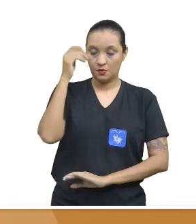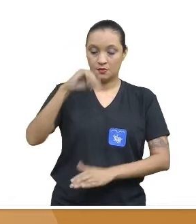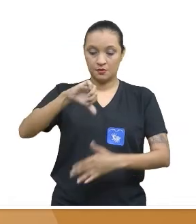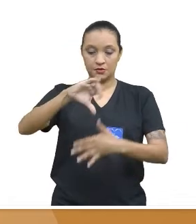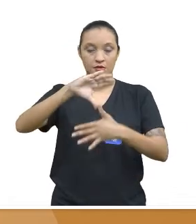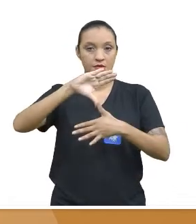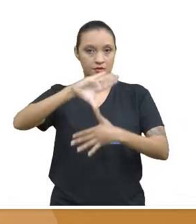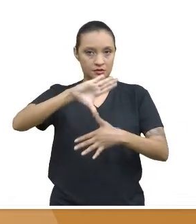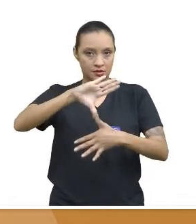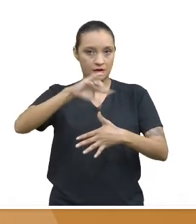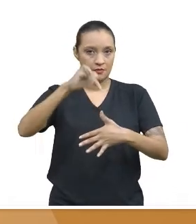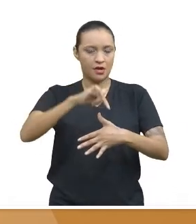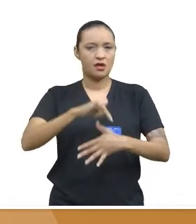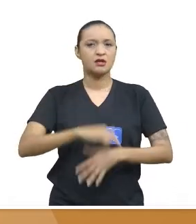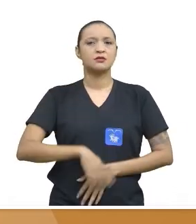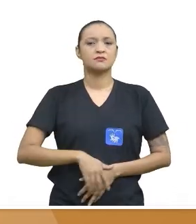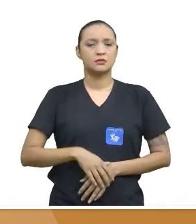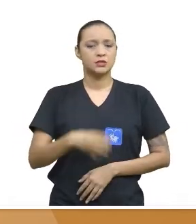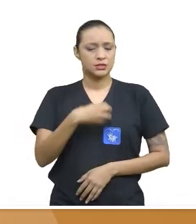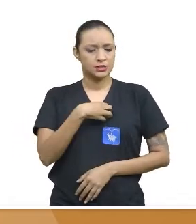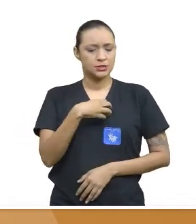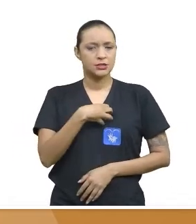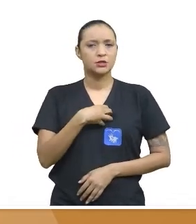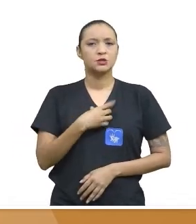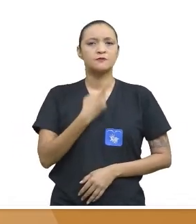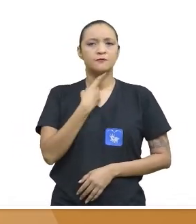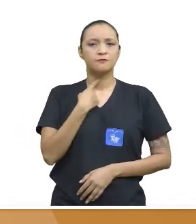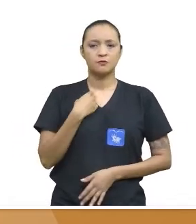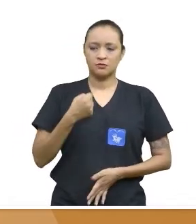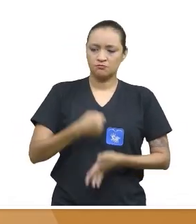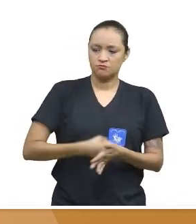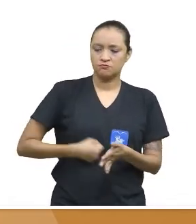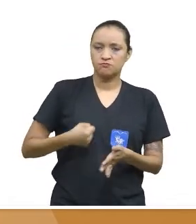América decididos a lutar